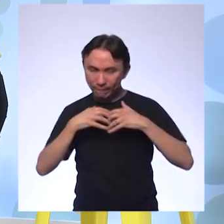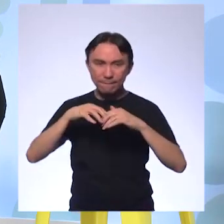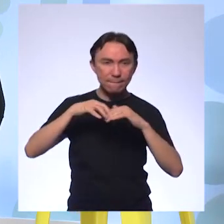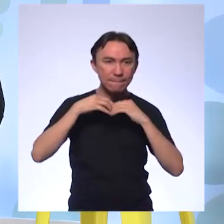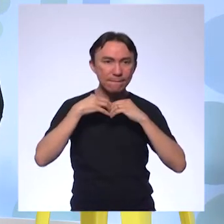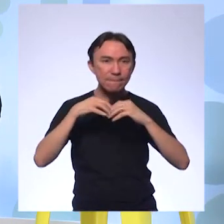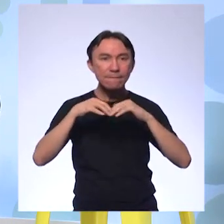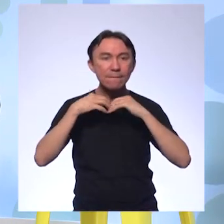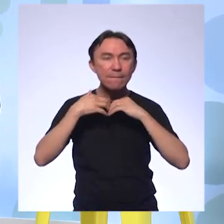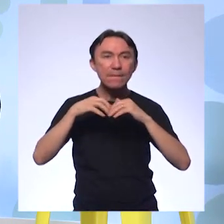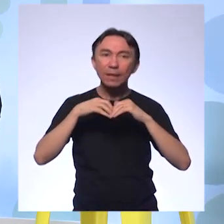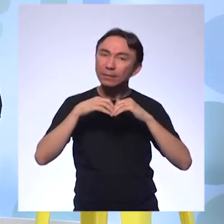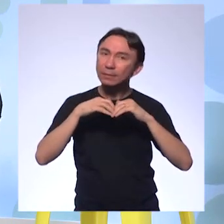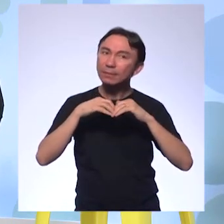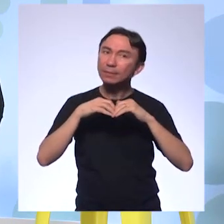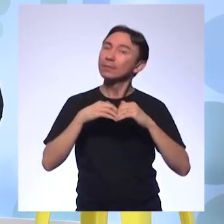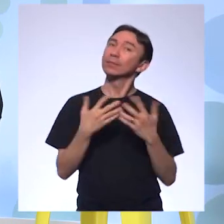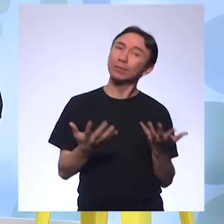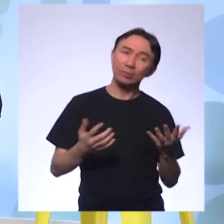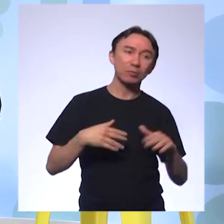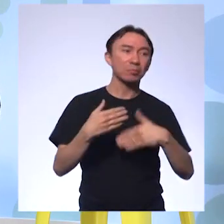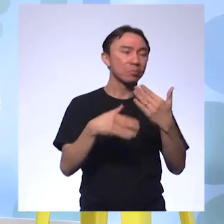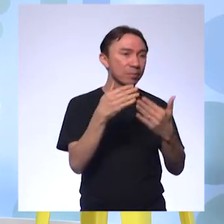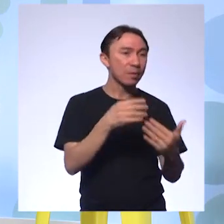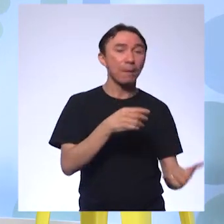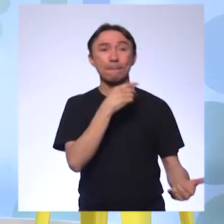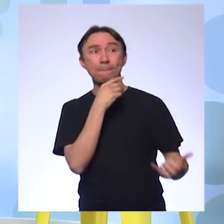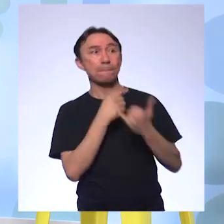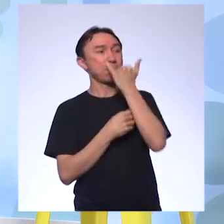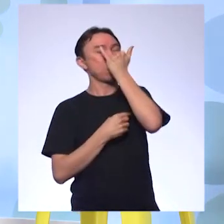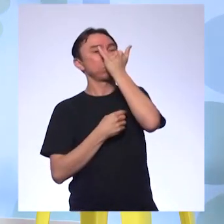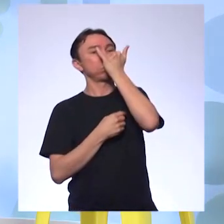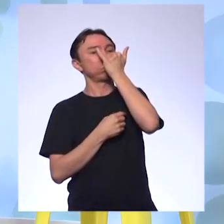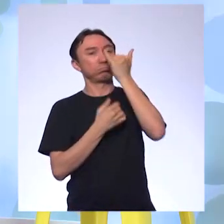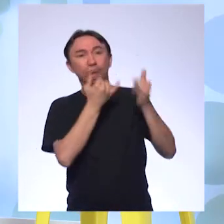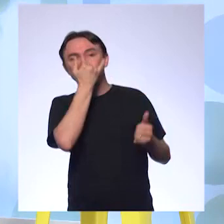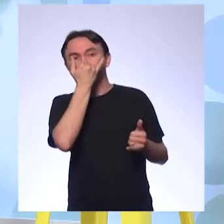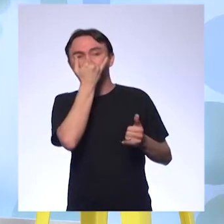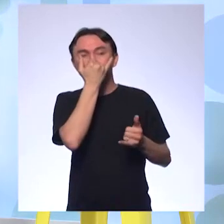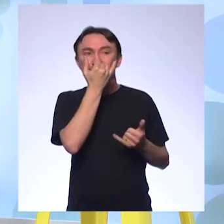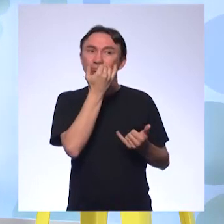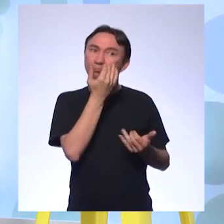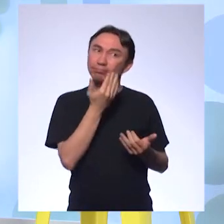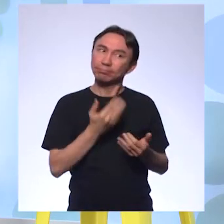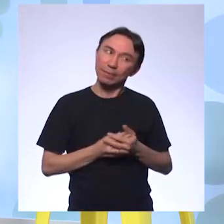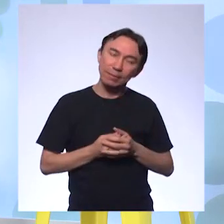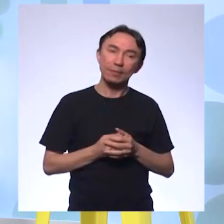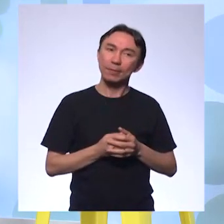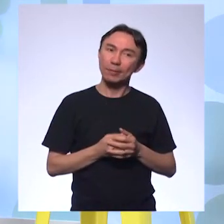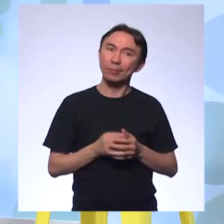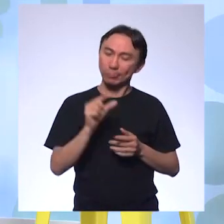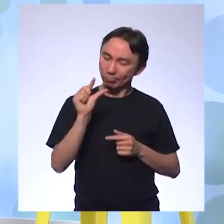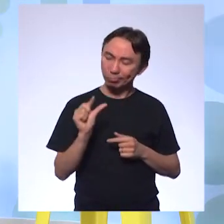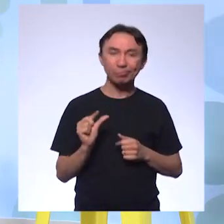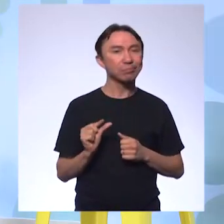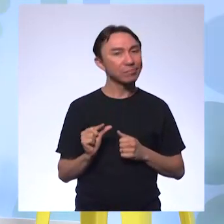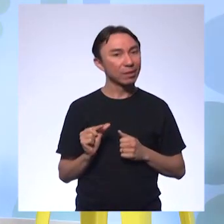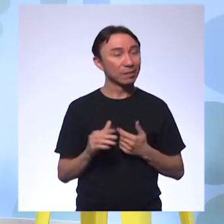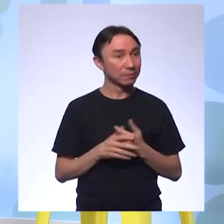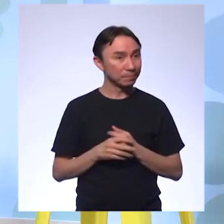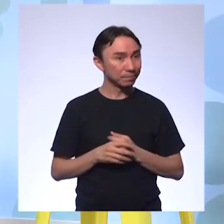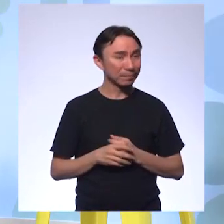eu tenho de ficar fora do jogo. Né? E é justamente a questão